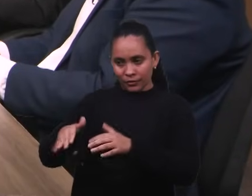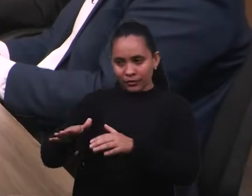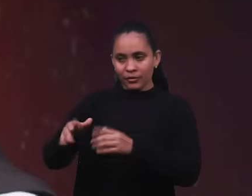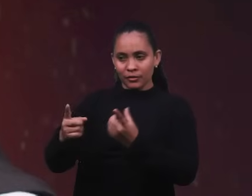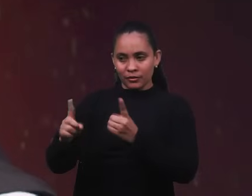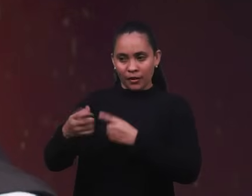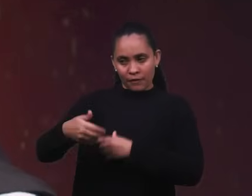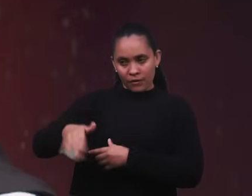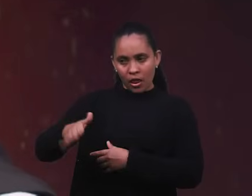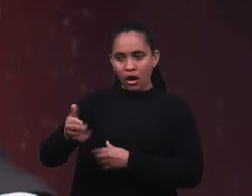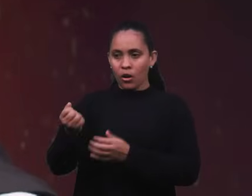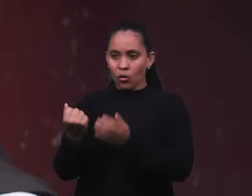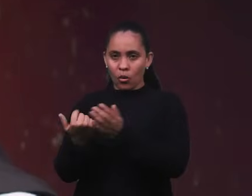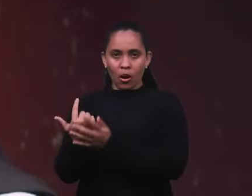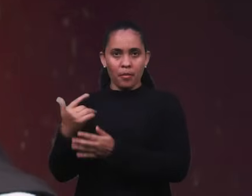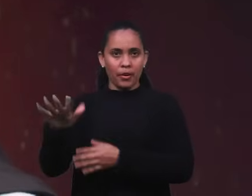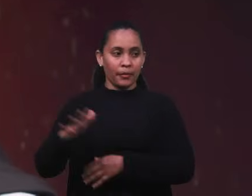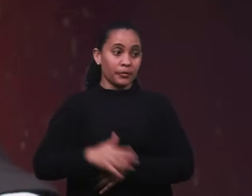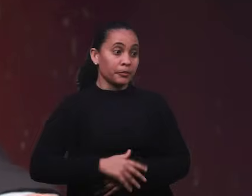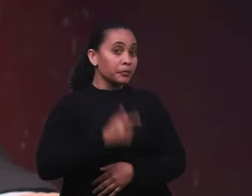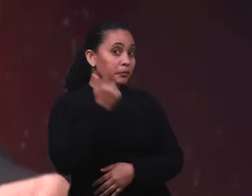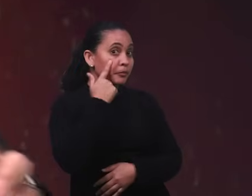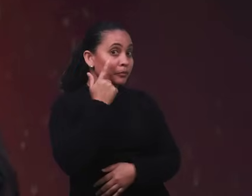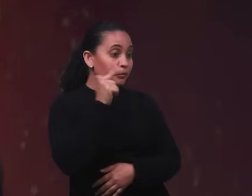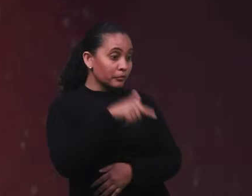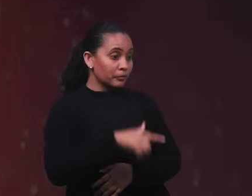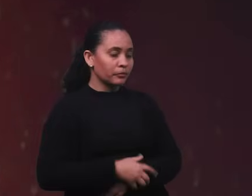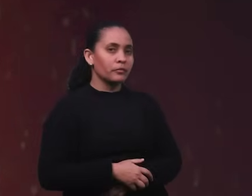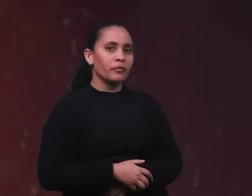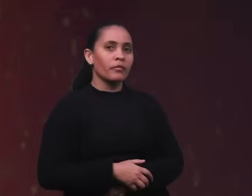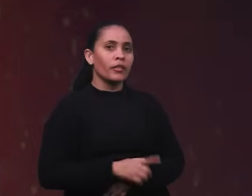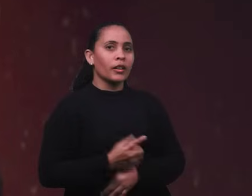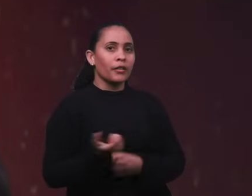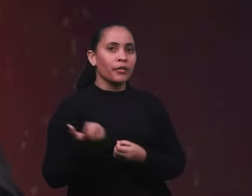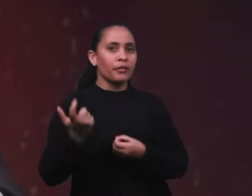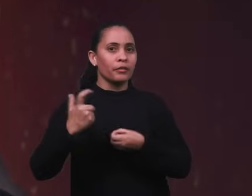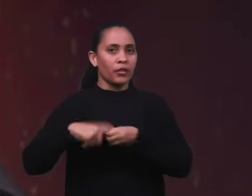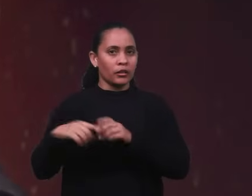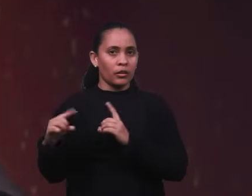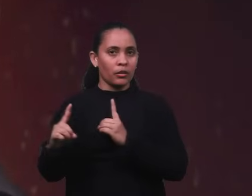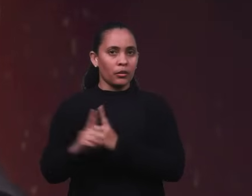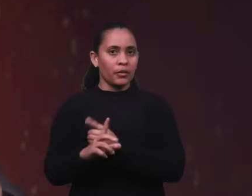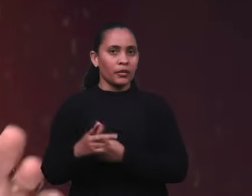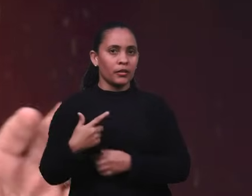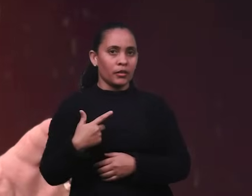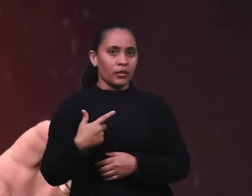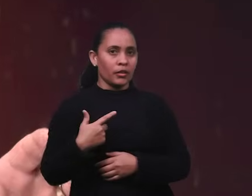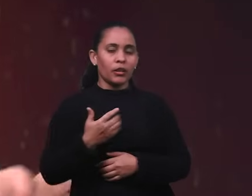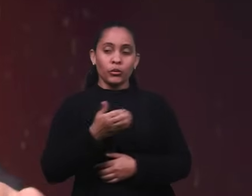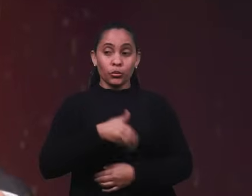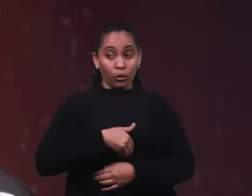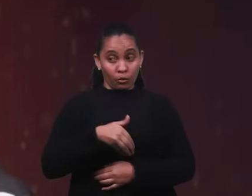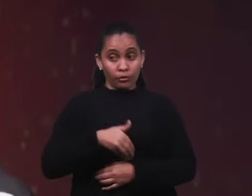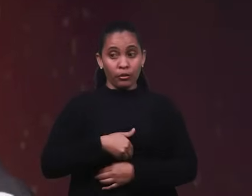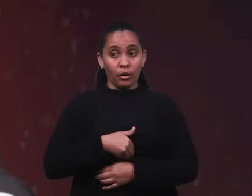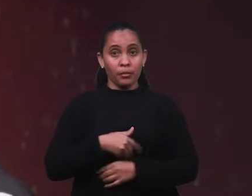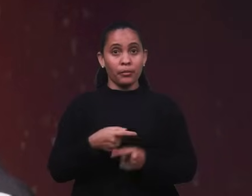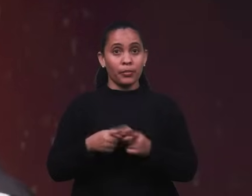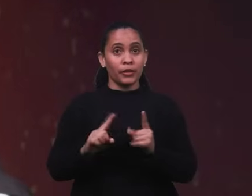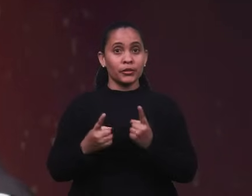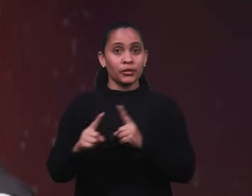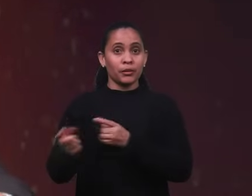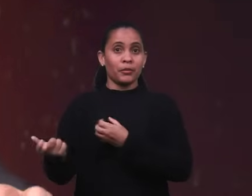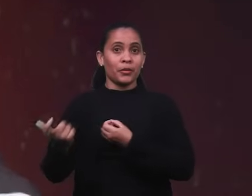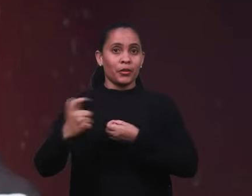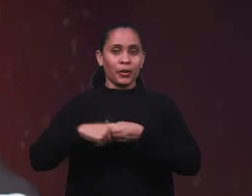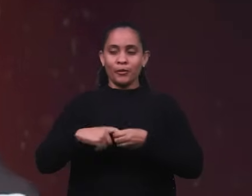samaritana ia ali. E se os irmãos olharem na palavra, os discípulos voltam com a comida. Jesus no início fala assim, ó, eu estou com fome. Mas os discípulos voltam